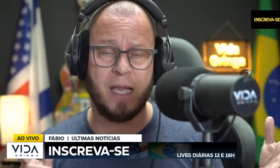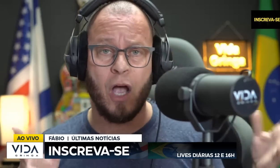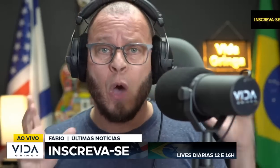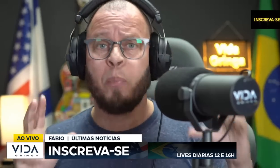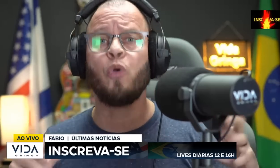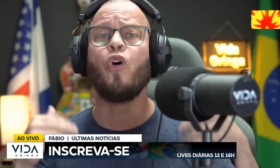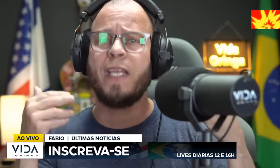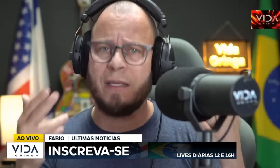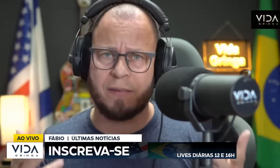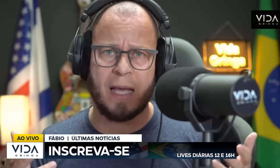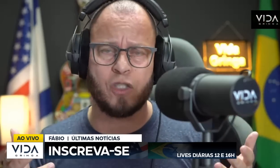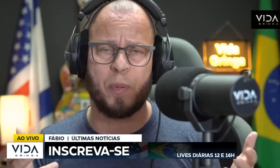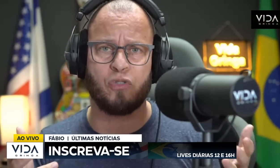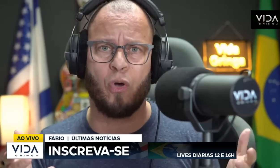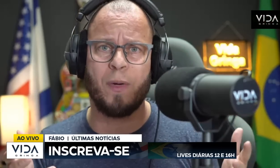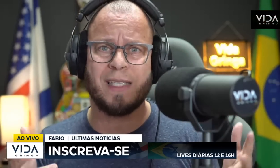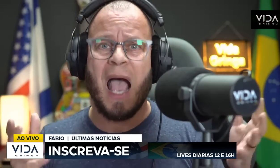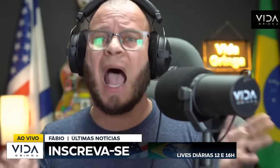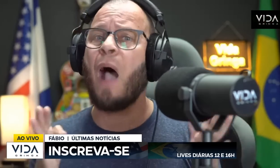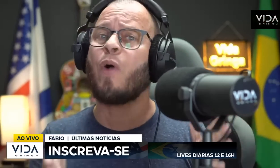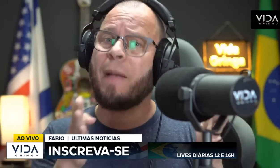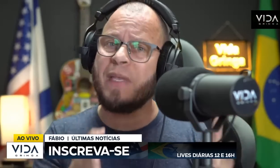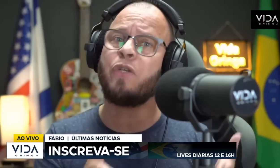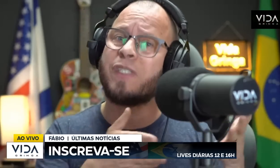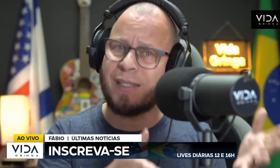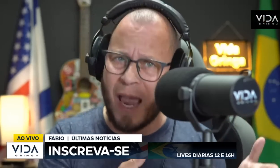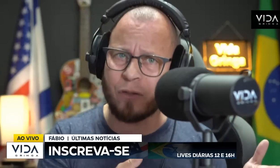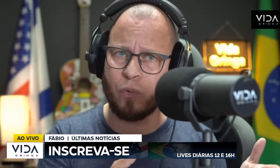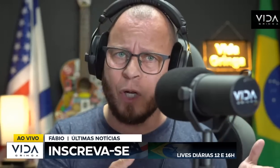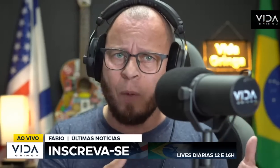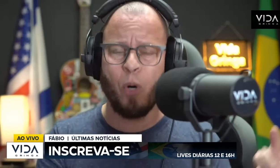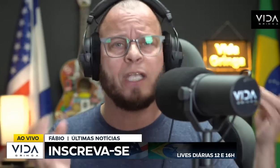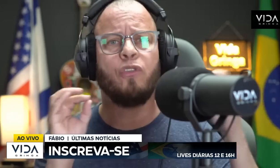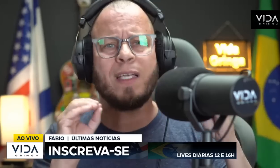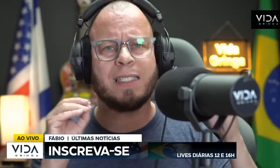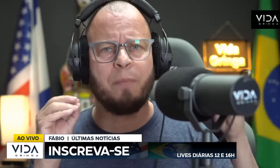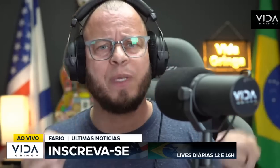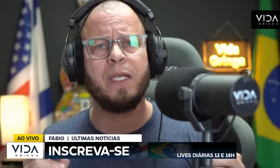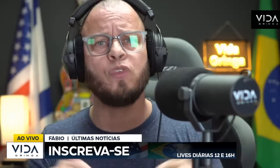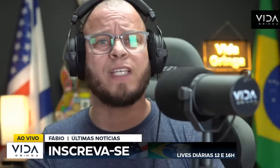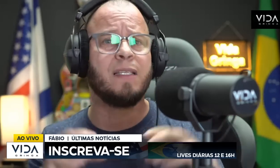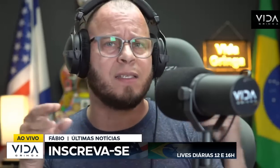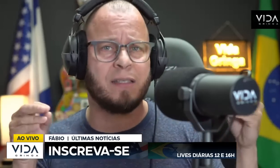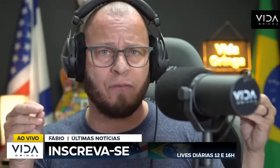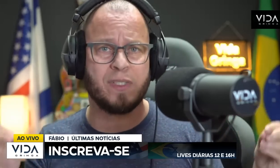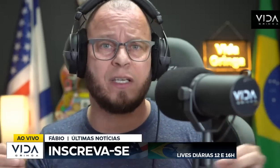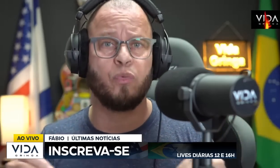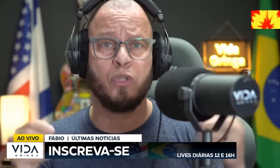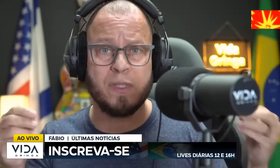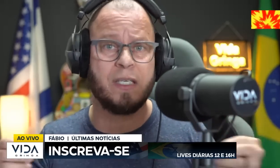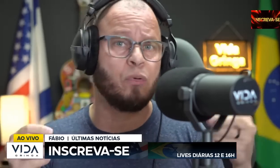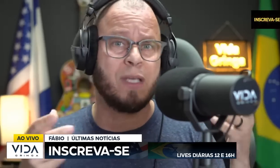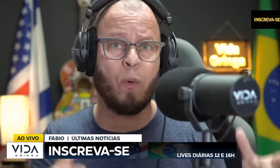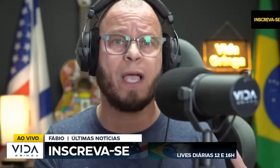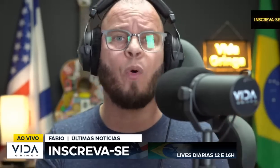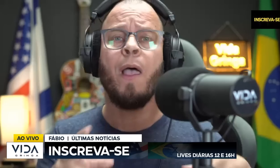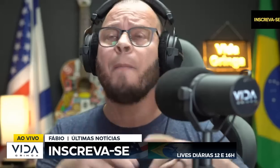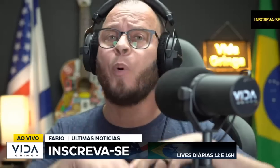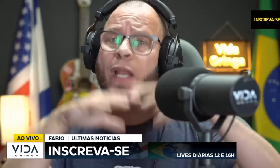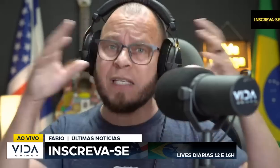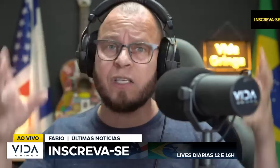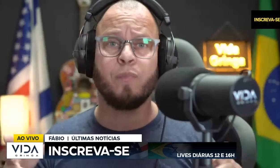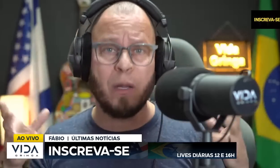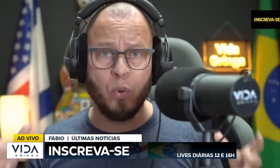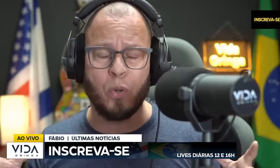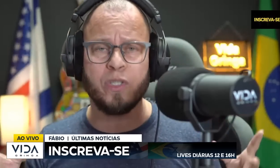e melancia por orientar as pessoas ao caminho certo porque nós sabíamos que eles estavam sendo induzidos ao erro